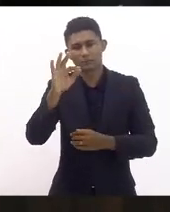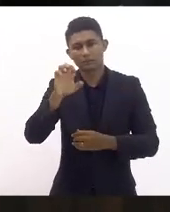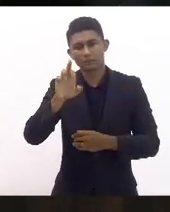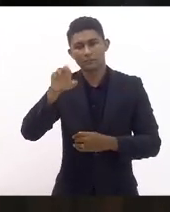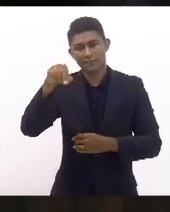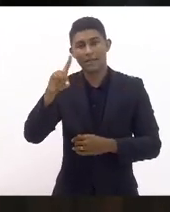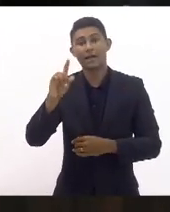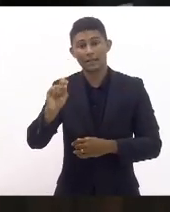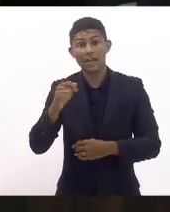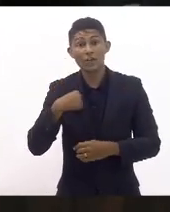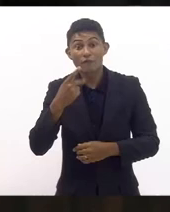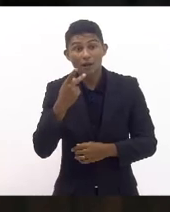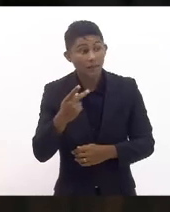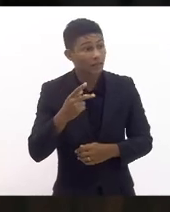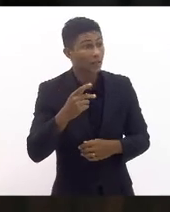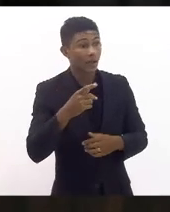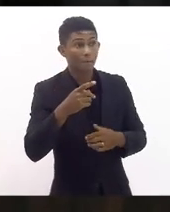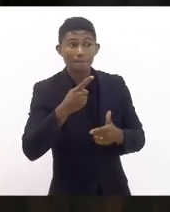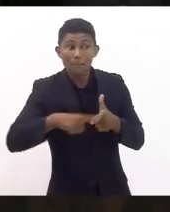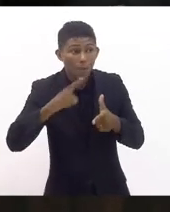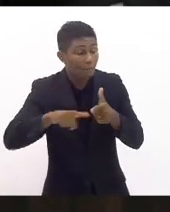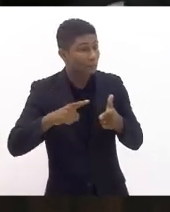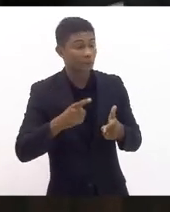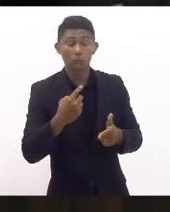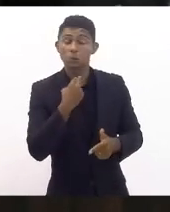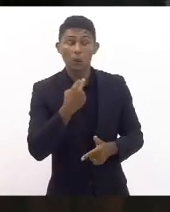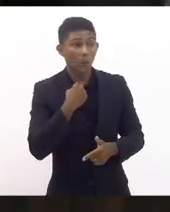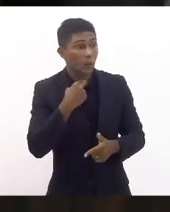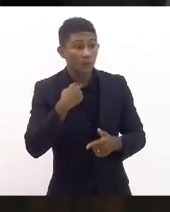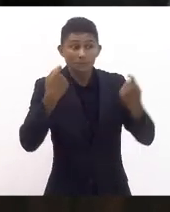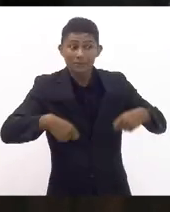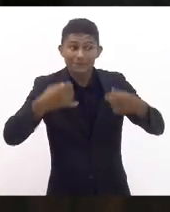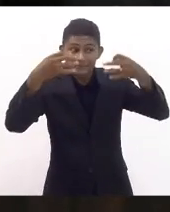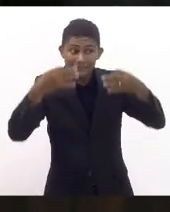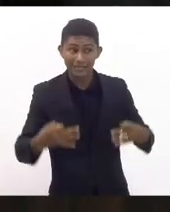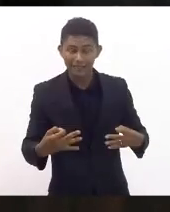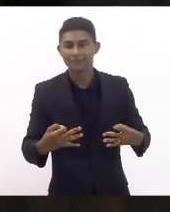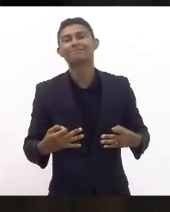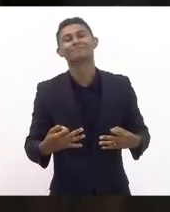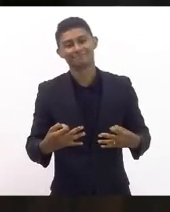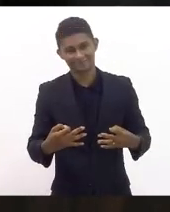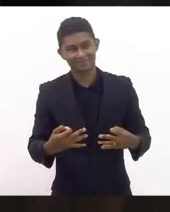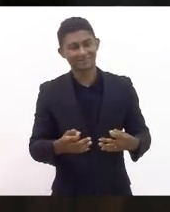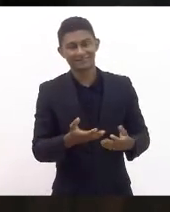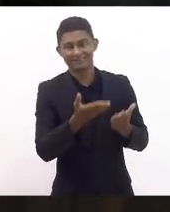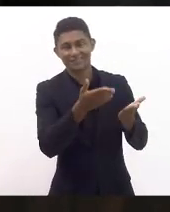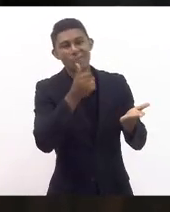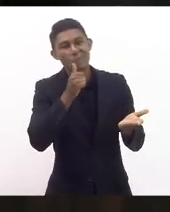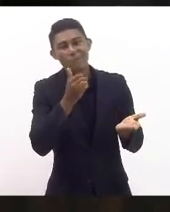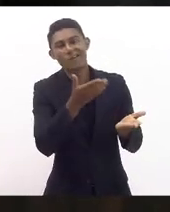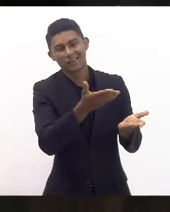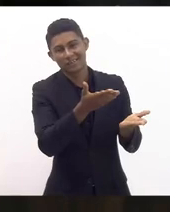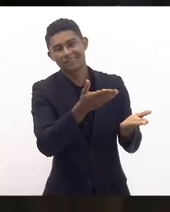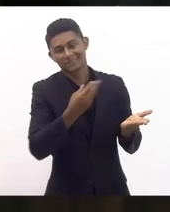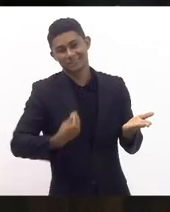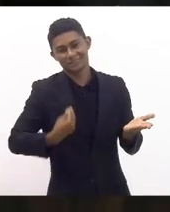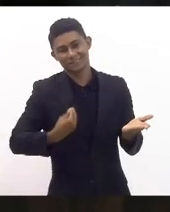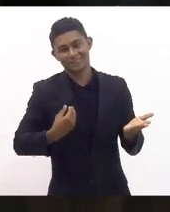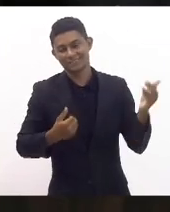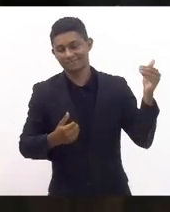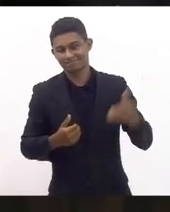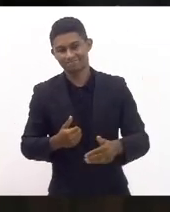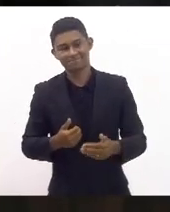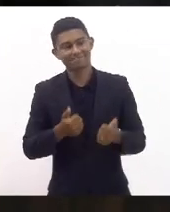dar errado, tem que dar 100% certo. Fernanda está ali com toda a equipe, prestigiando o nosso grande